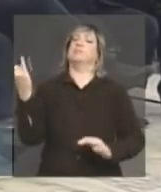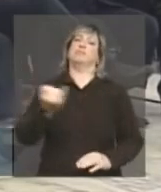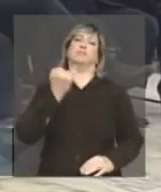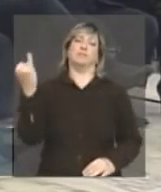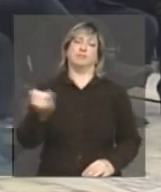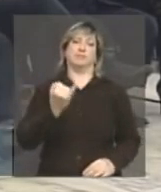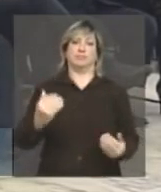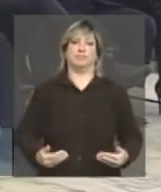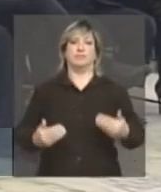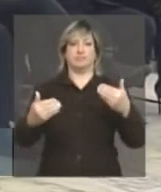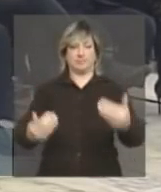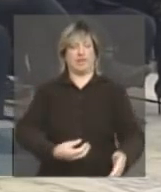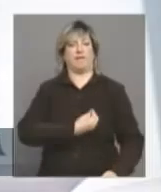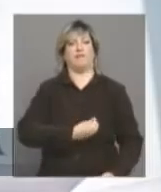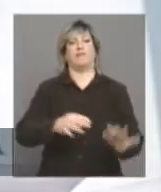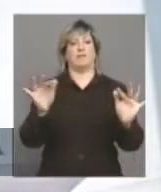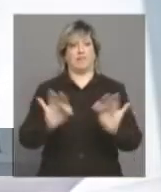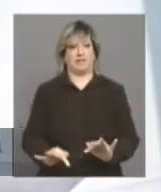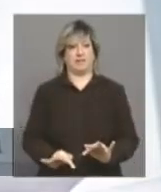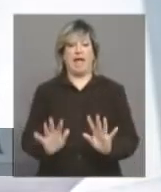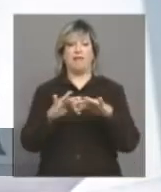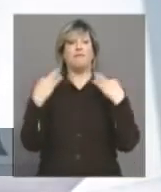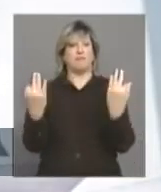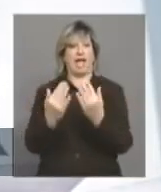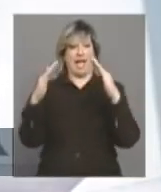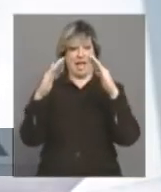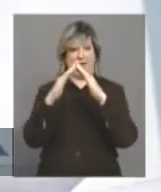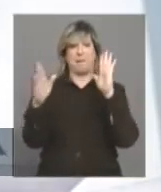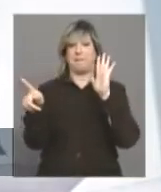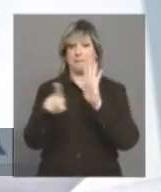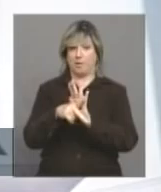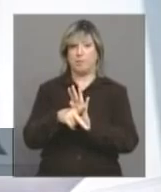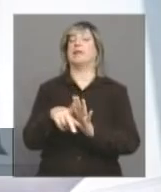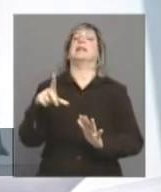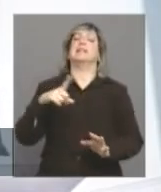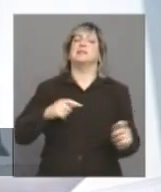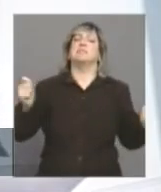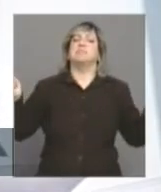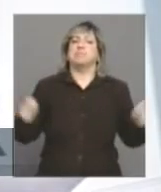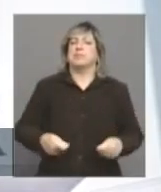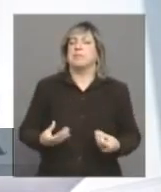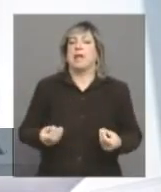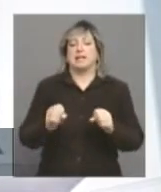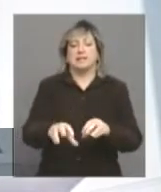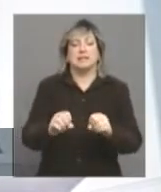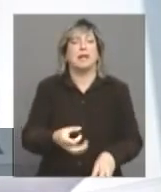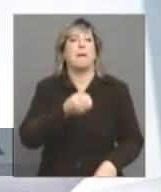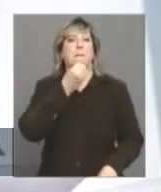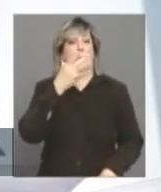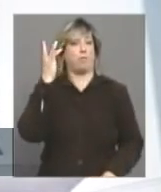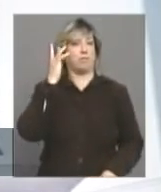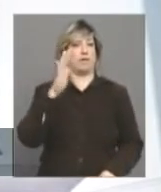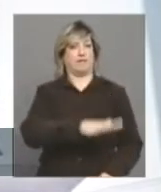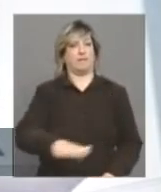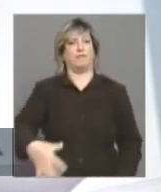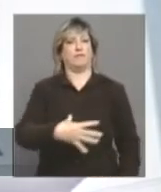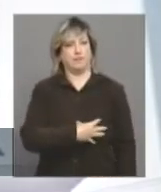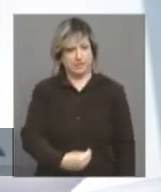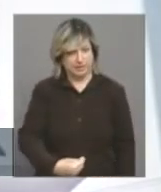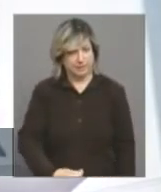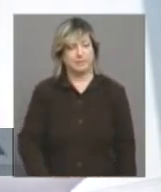cidadania. Uma família com casa própria tem muito mais condição de dar educação de bom nível a seus